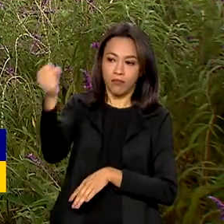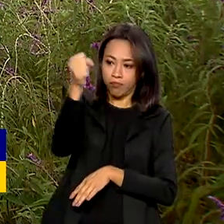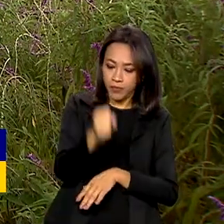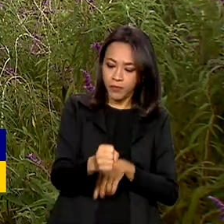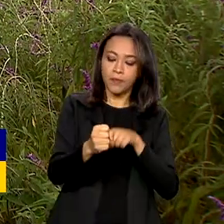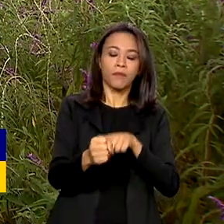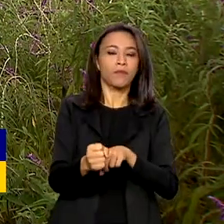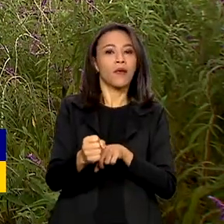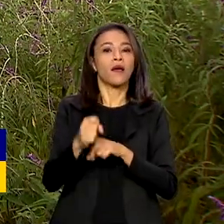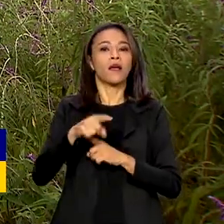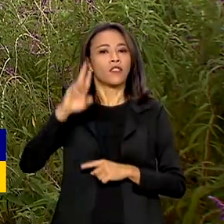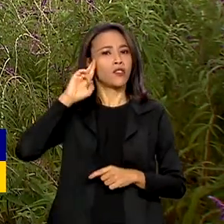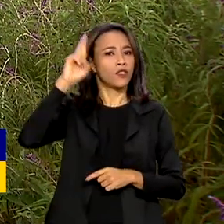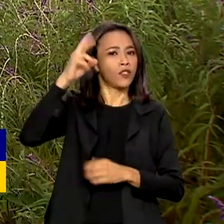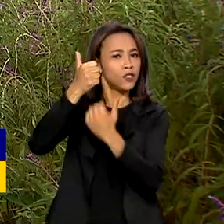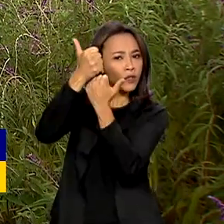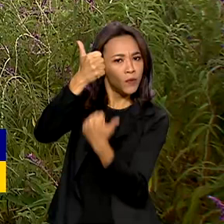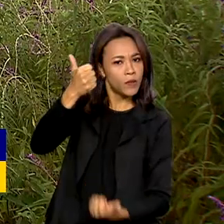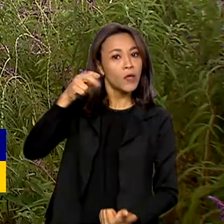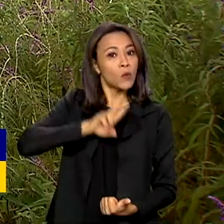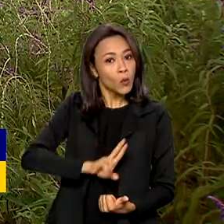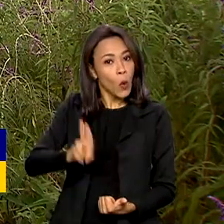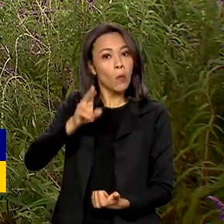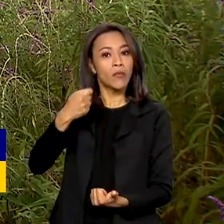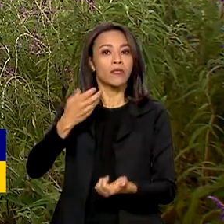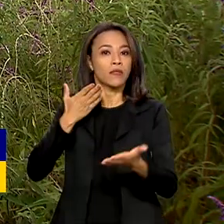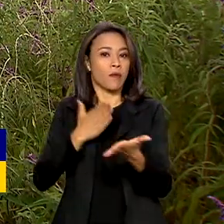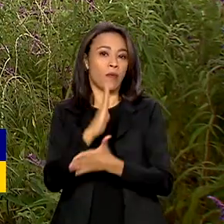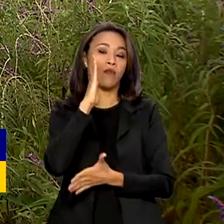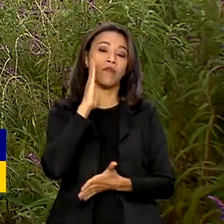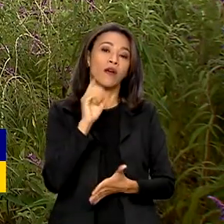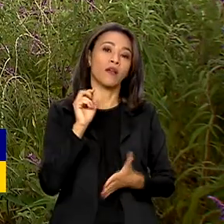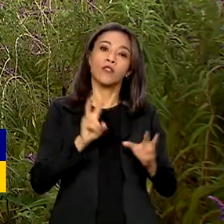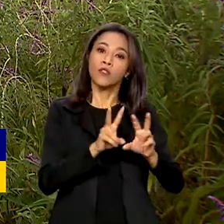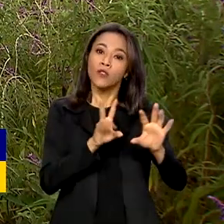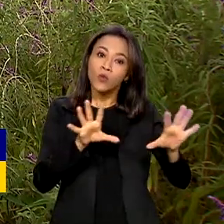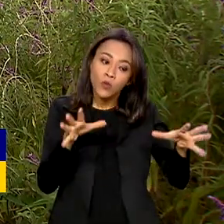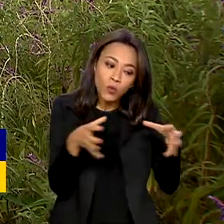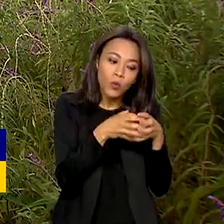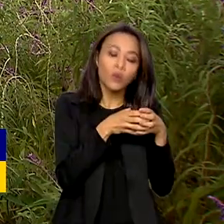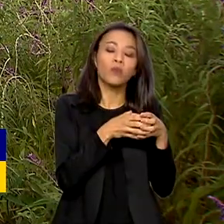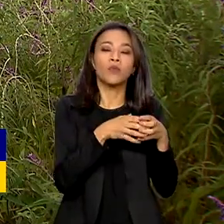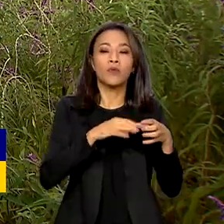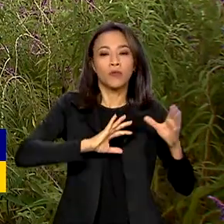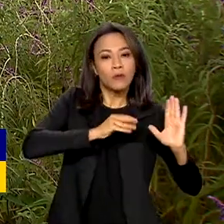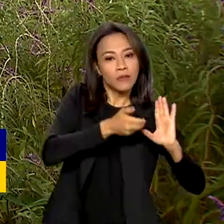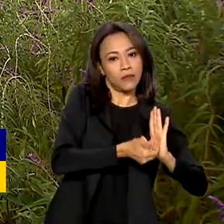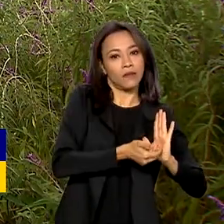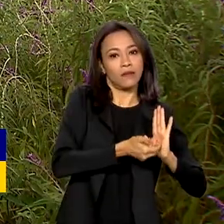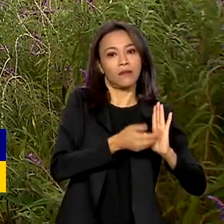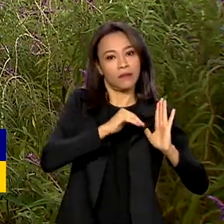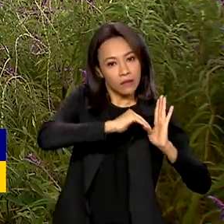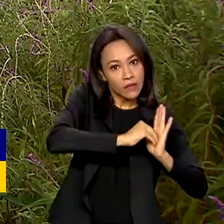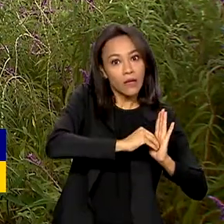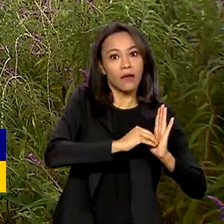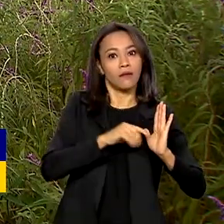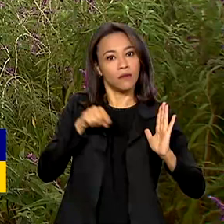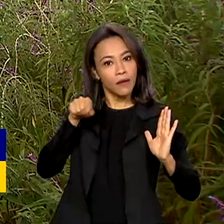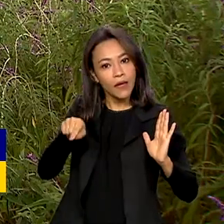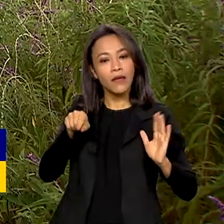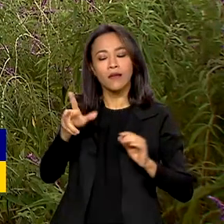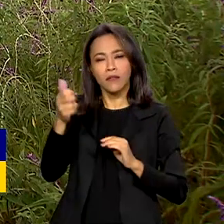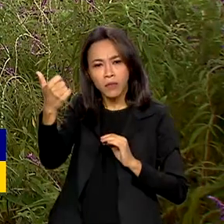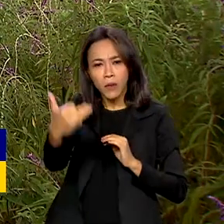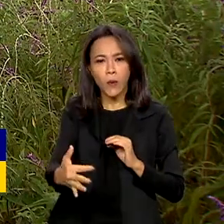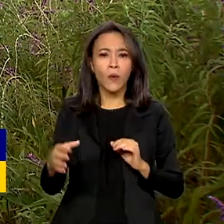do Banco Central, precisa ter o nome aprovado pela Comissão de Assuntos Econômicos do Senado. Aos jornalistas, Galípolo